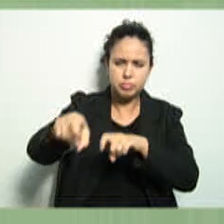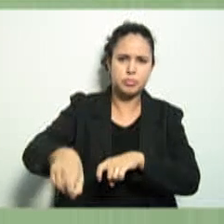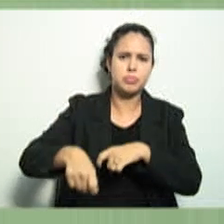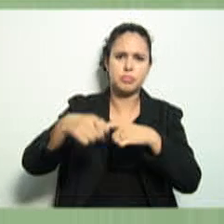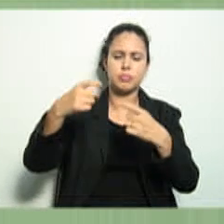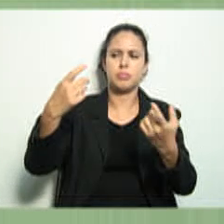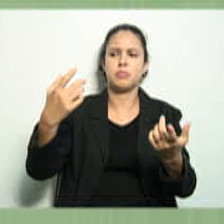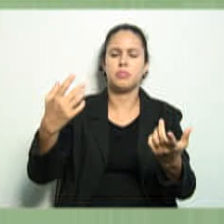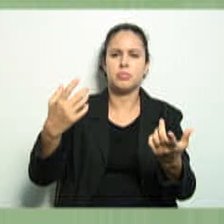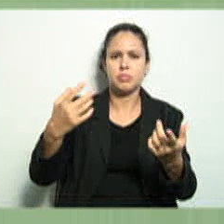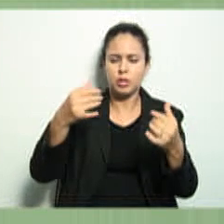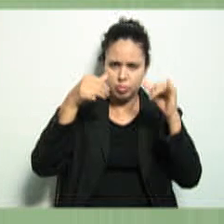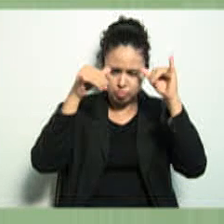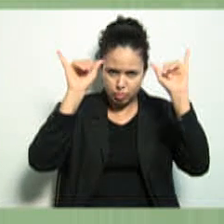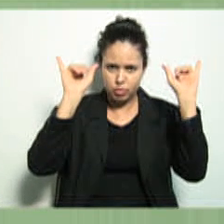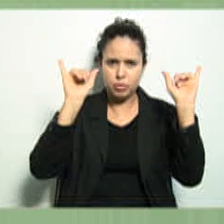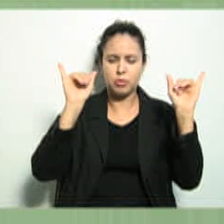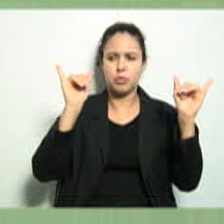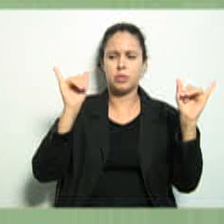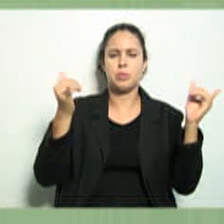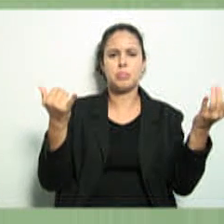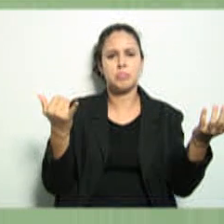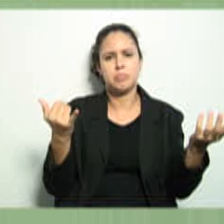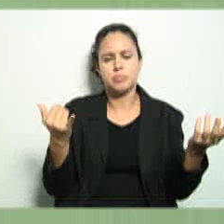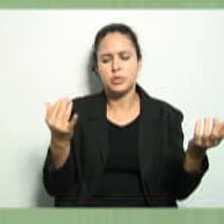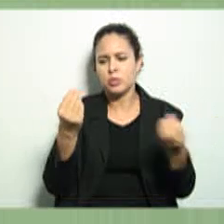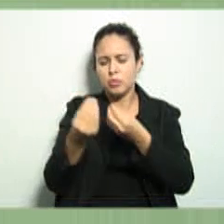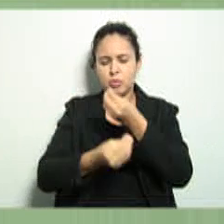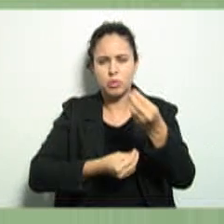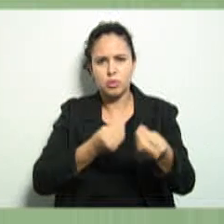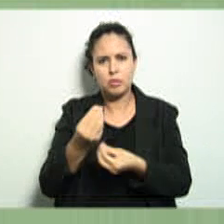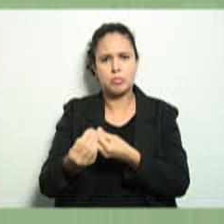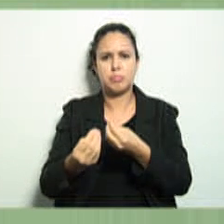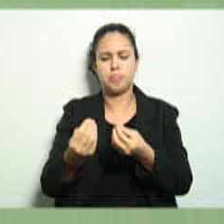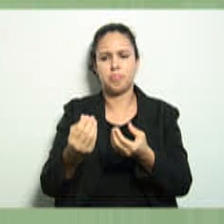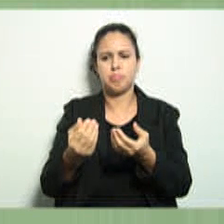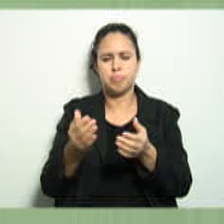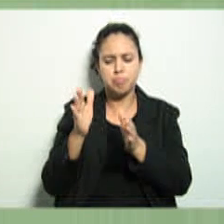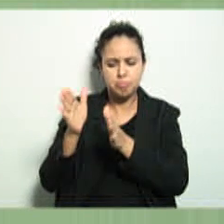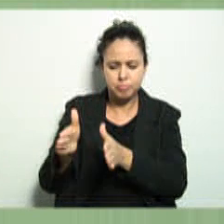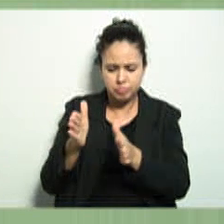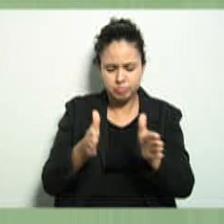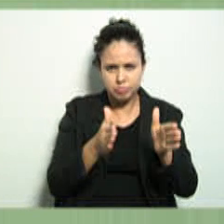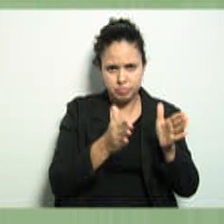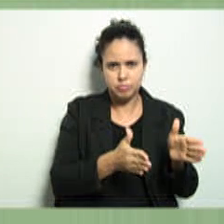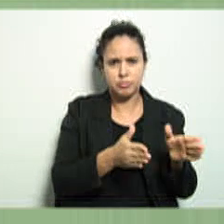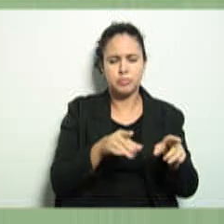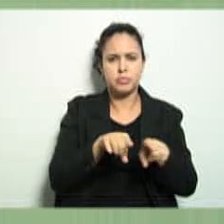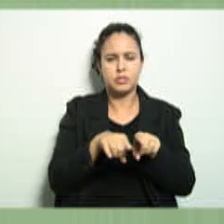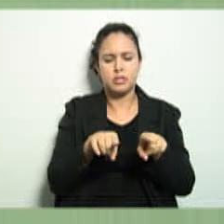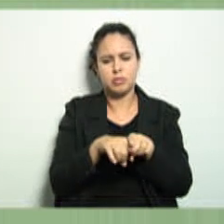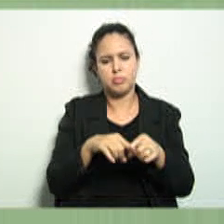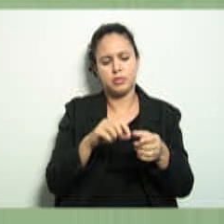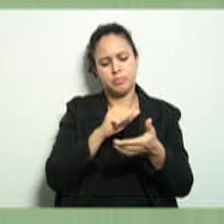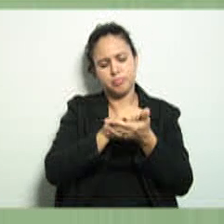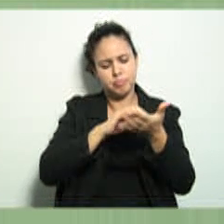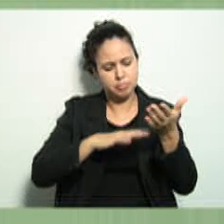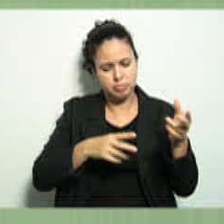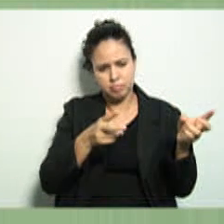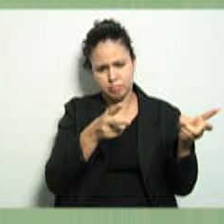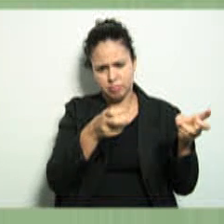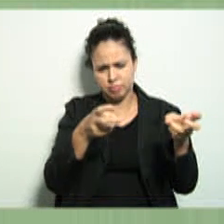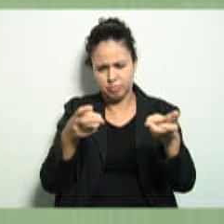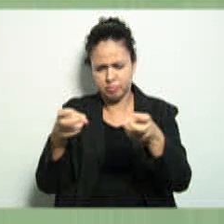do comércio e dos núcleos urbanos, bem como a manutenção da atividade extrativa, mineral